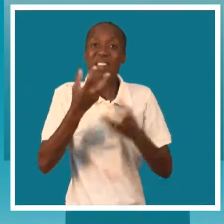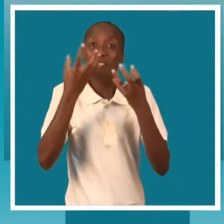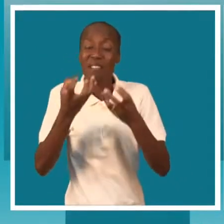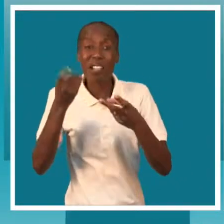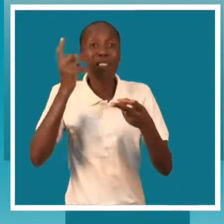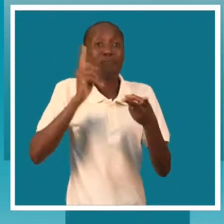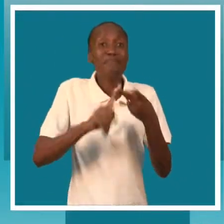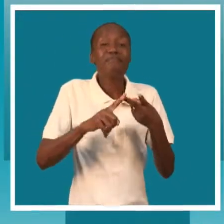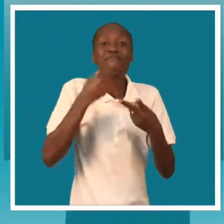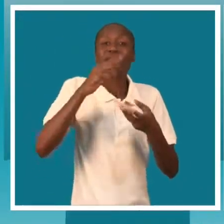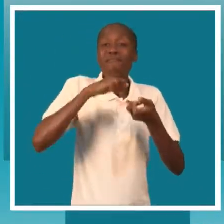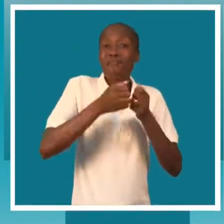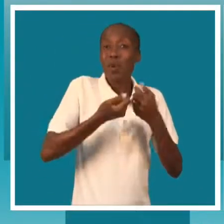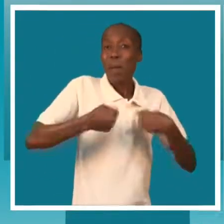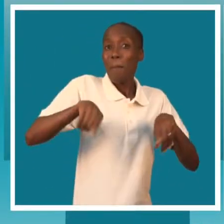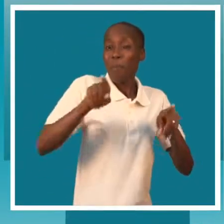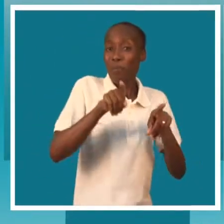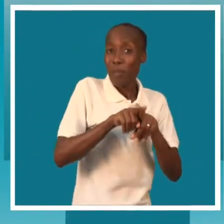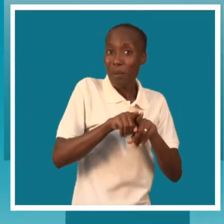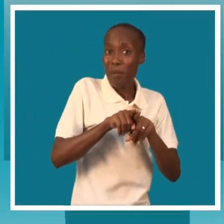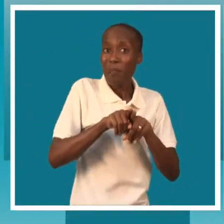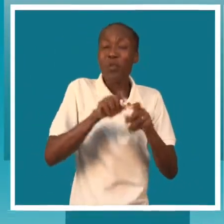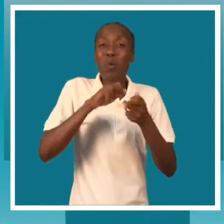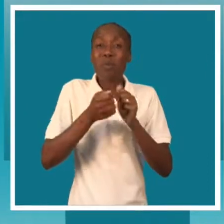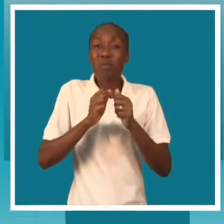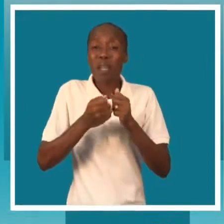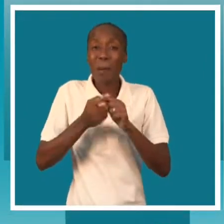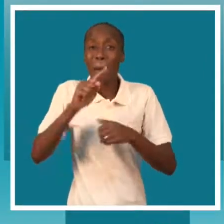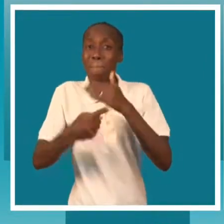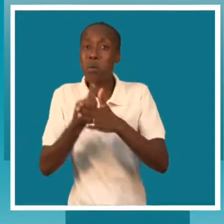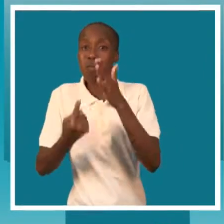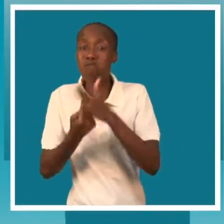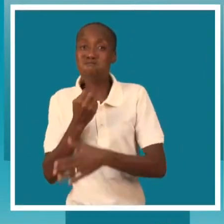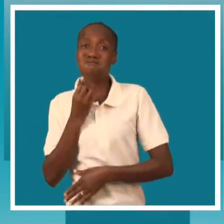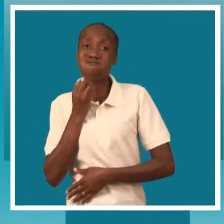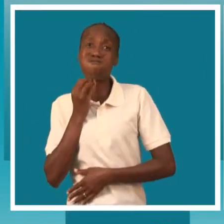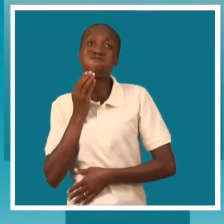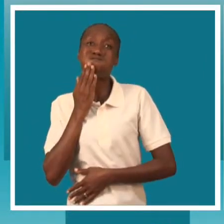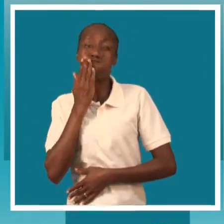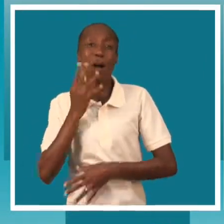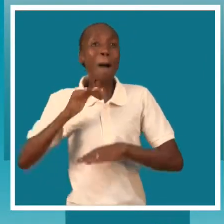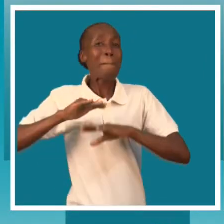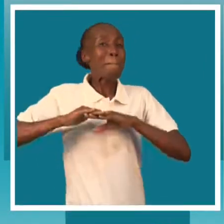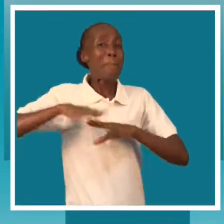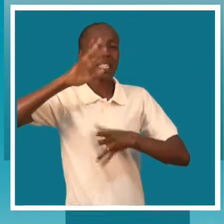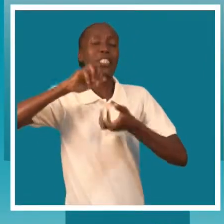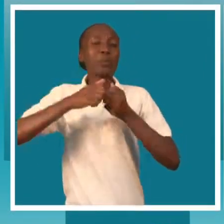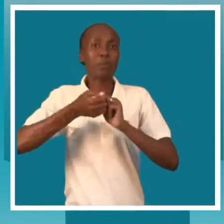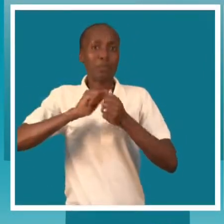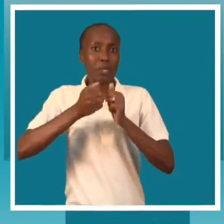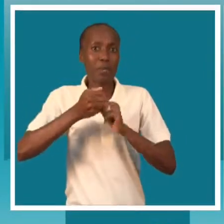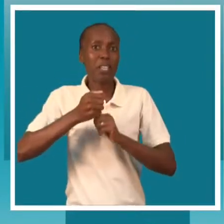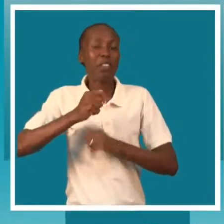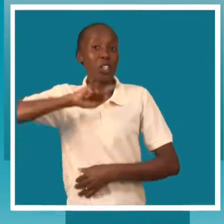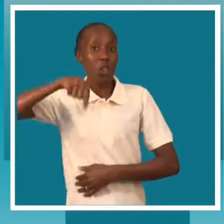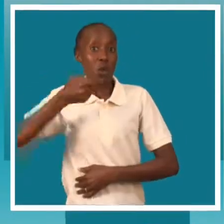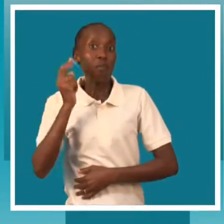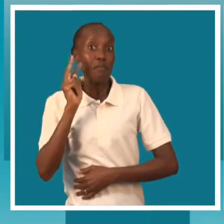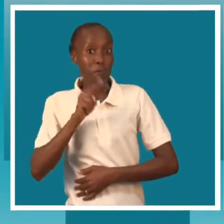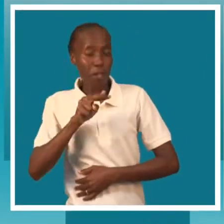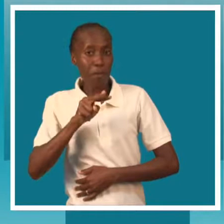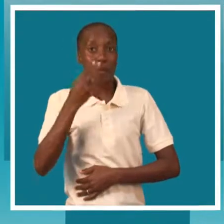esta alteração na fala e locomoção, também tem as convulsões. Só que as convulsões são o sintoma mais gritante que nós já encontramos. Mas,